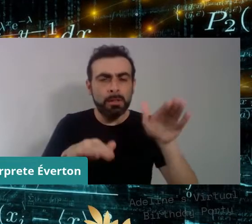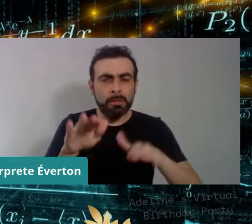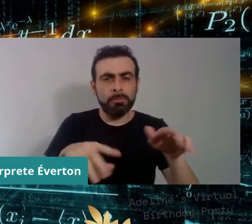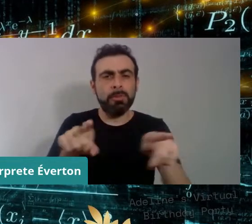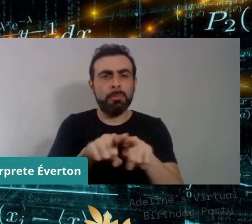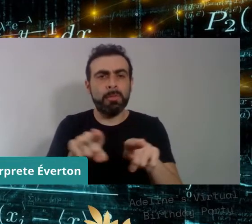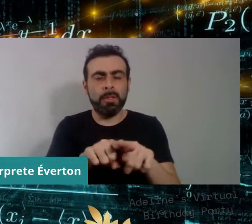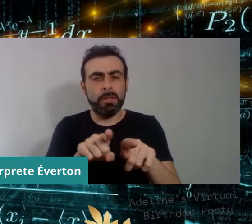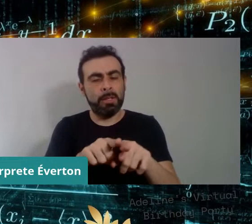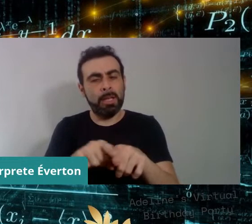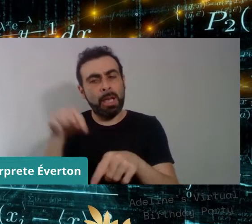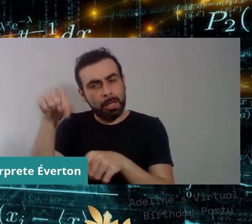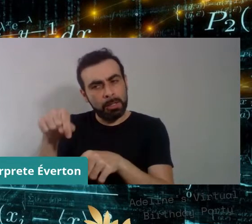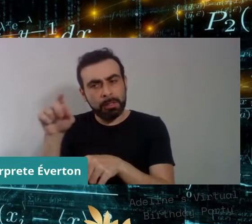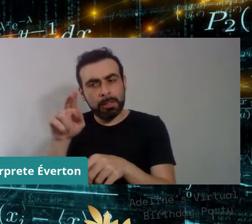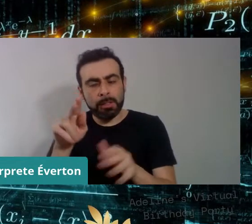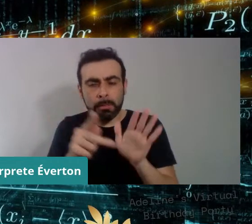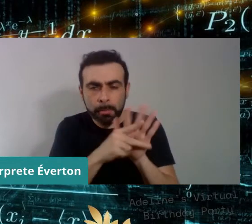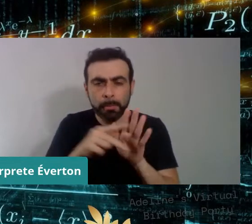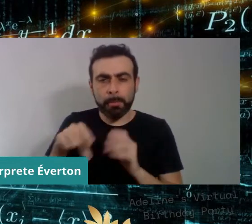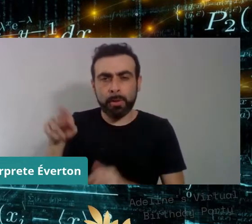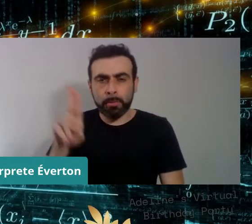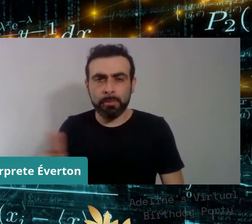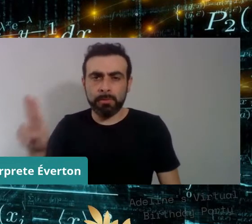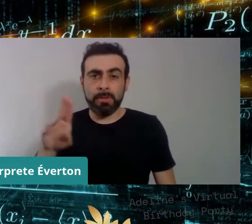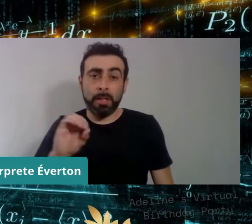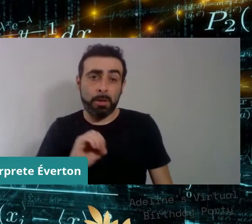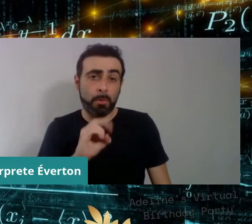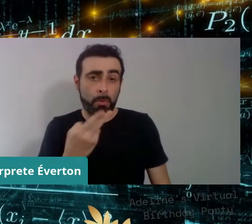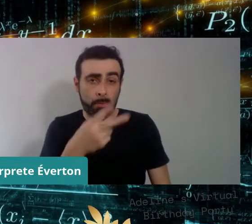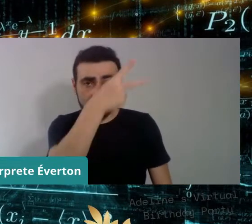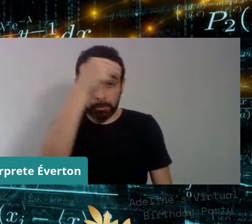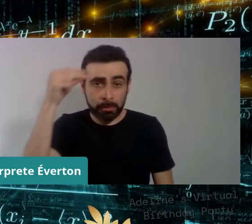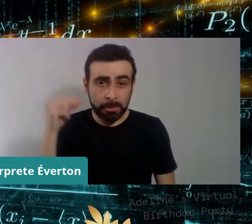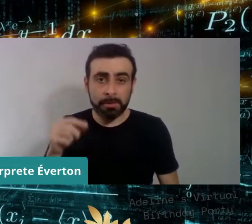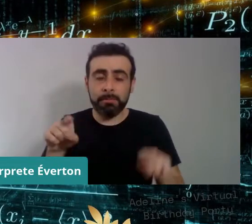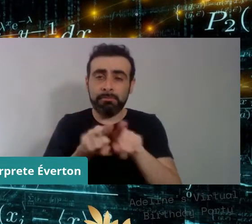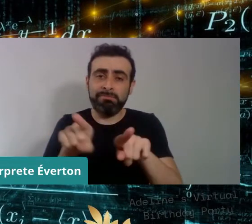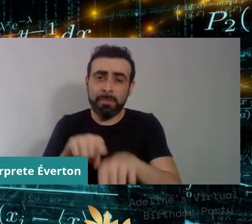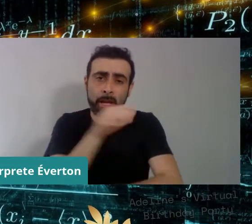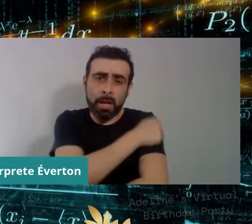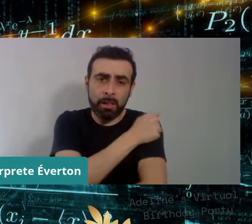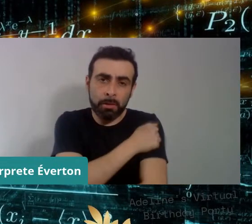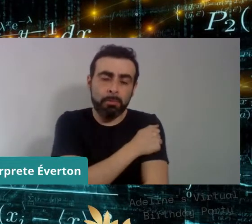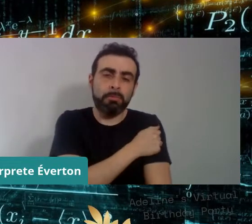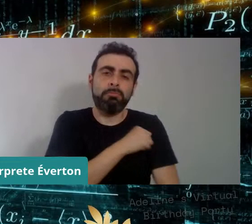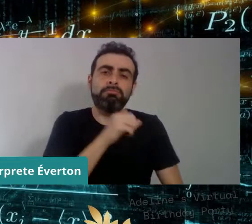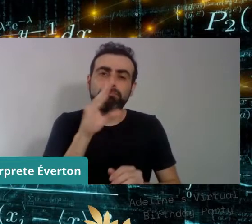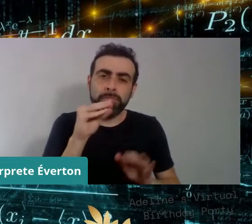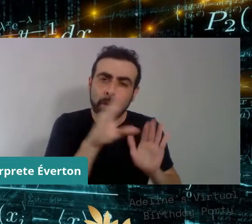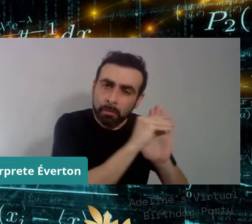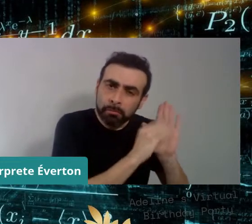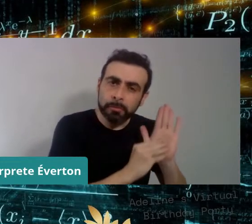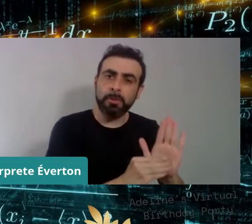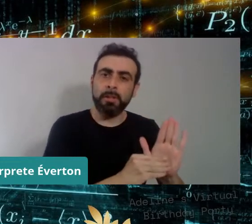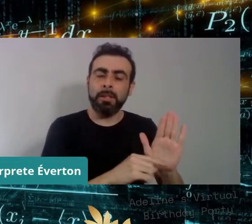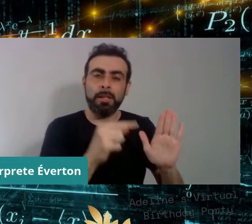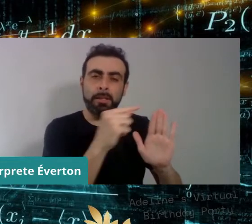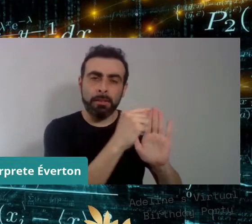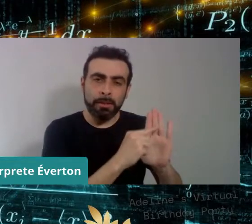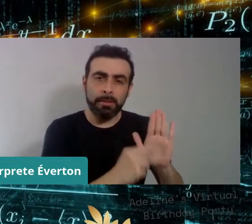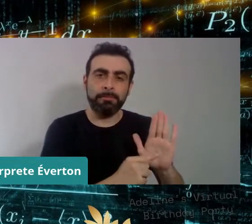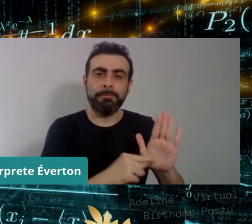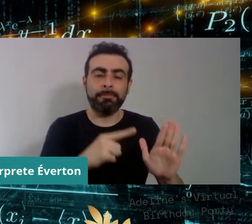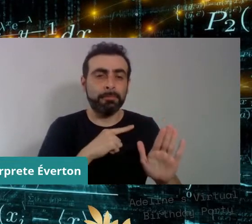tanto da universidade quanto da rede pública, né, de alguns alunos nos comentários, a gente percebe que